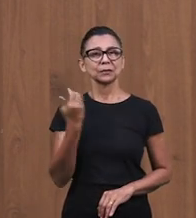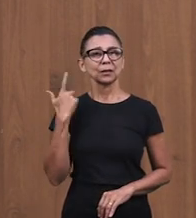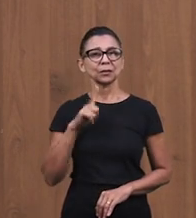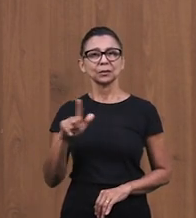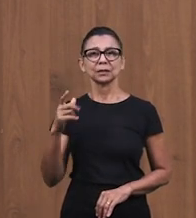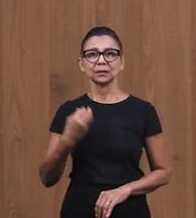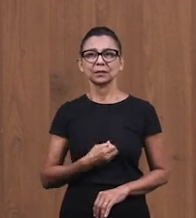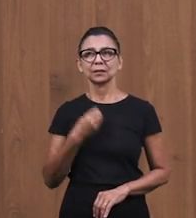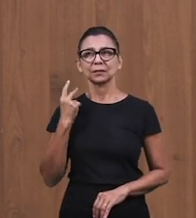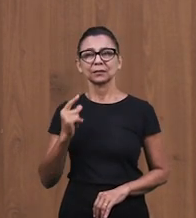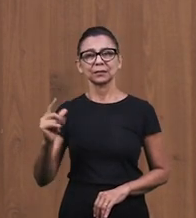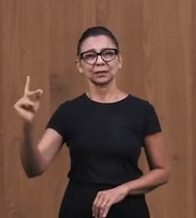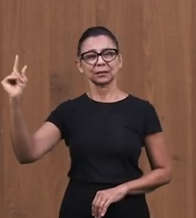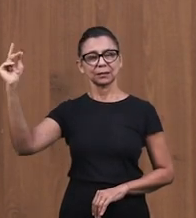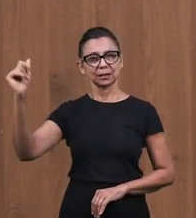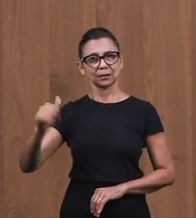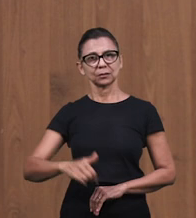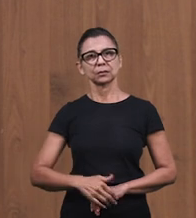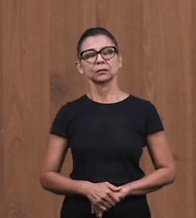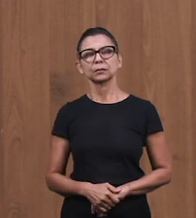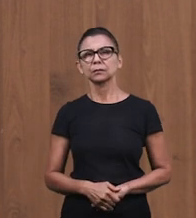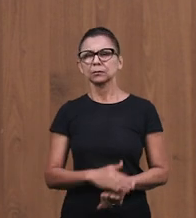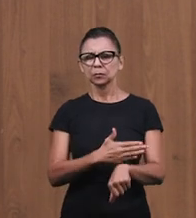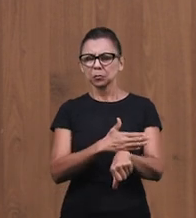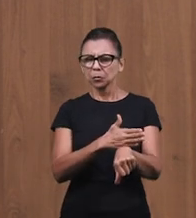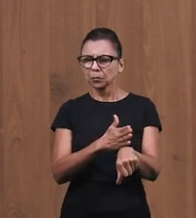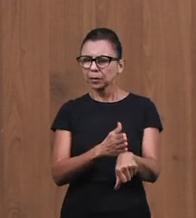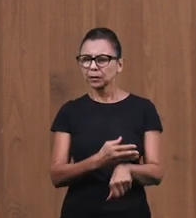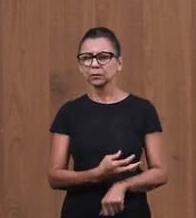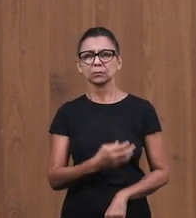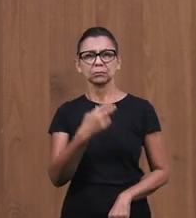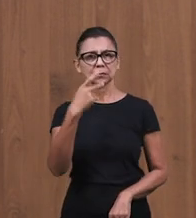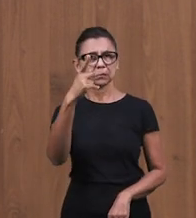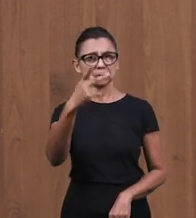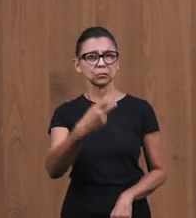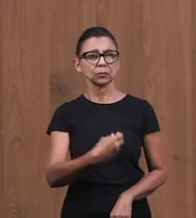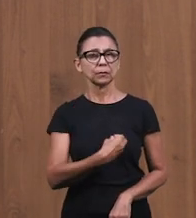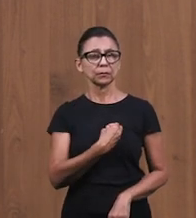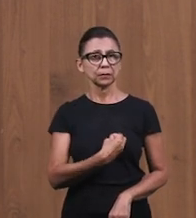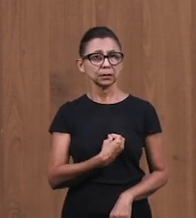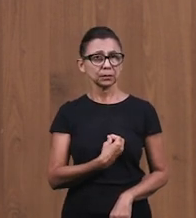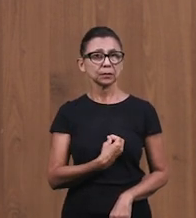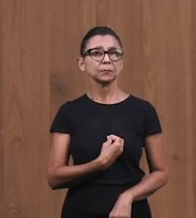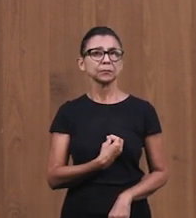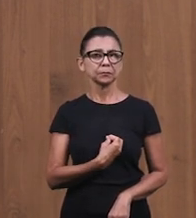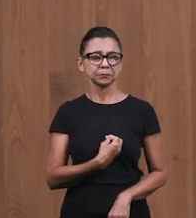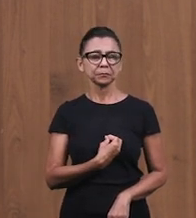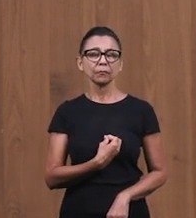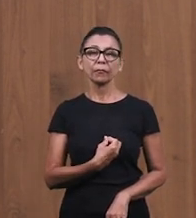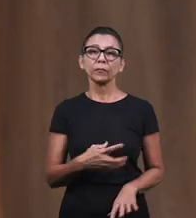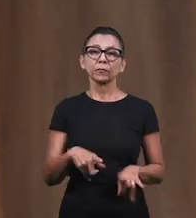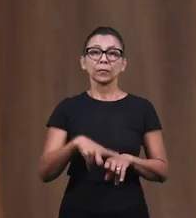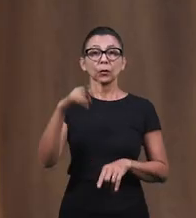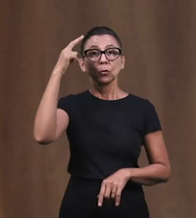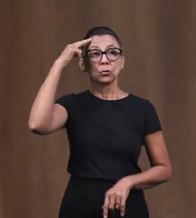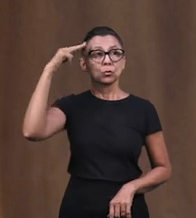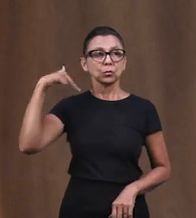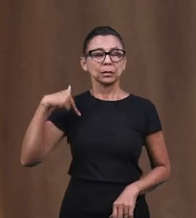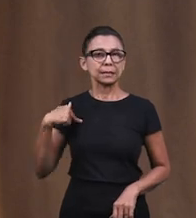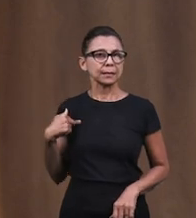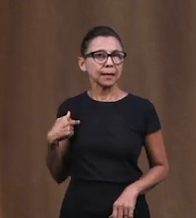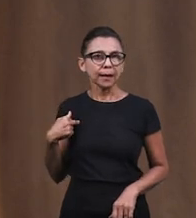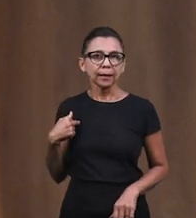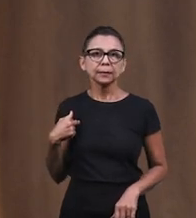a vida eterna. Em todos os momentos da sua vida, José temeu a Deus. Ele deu